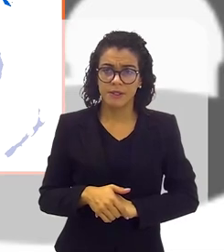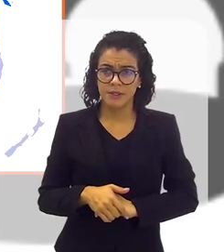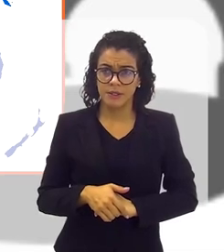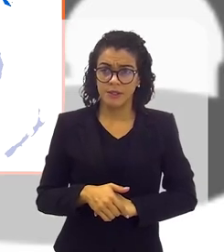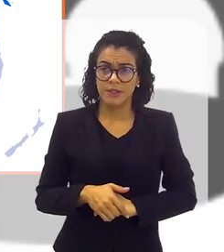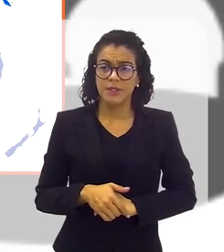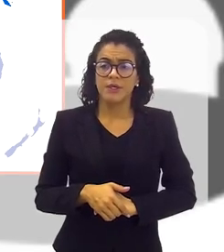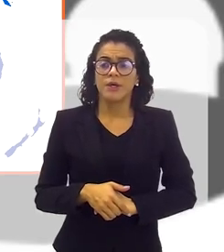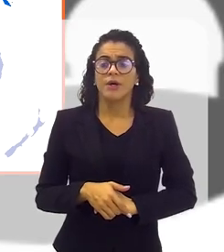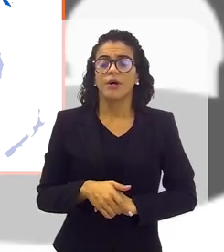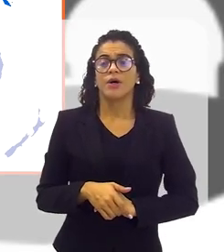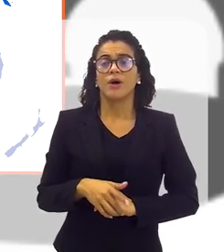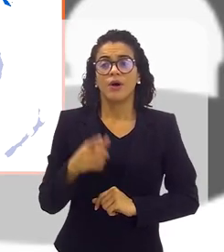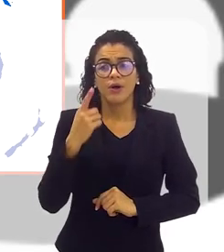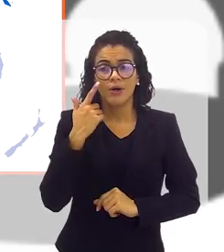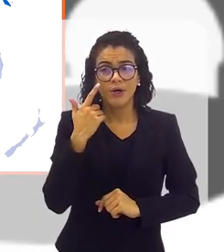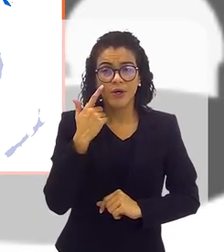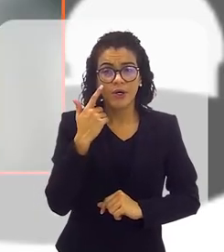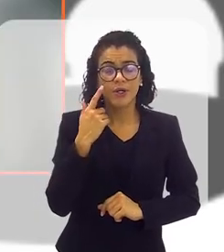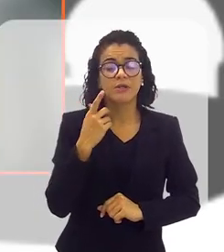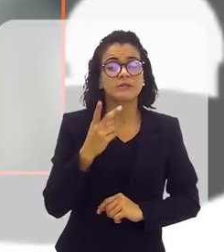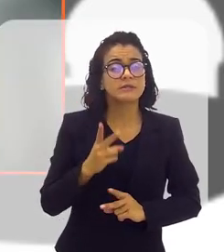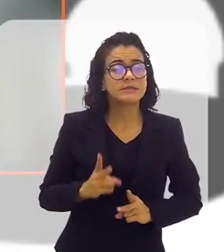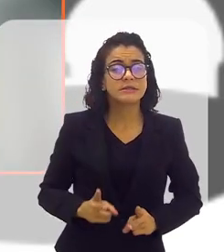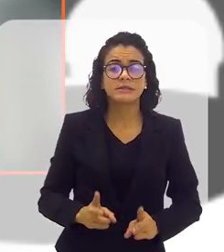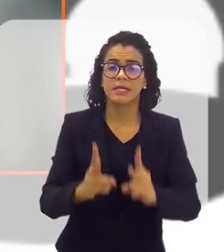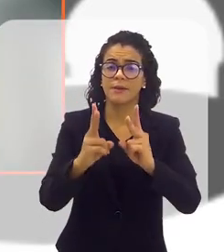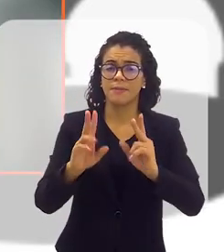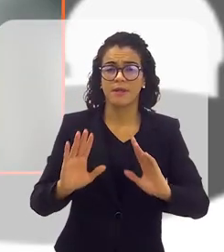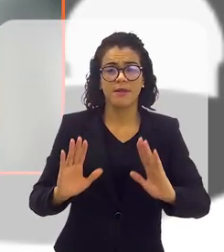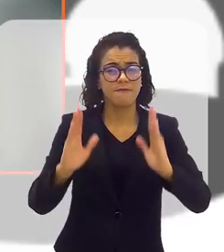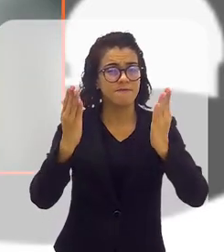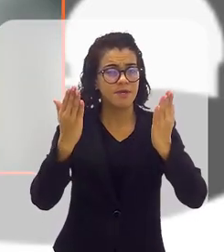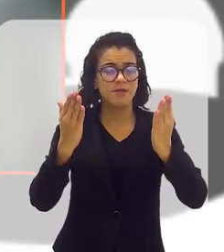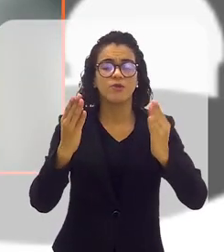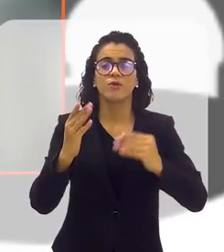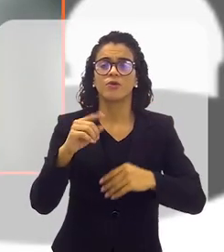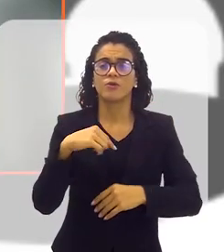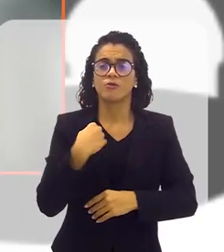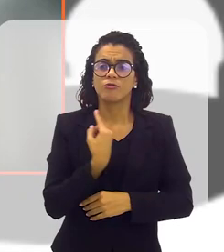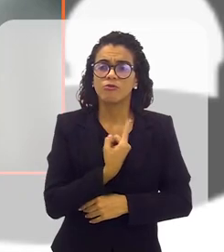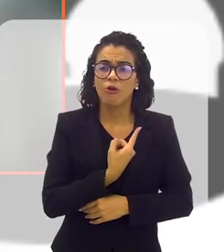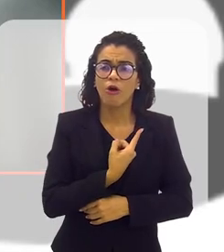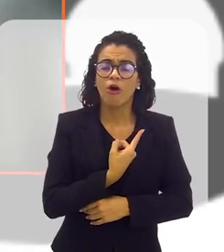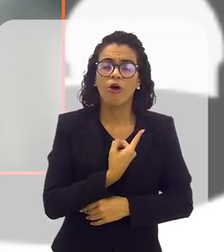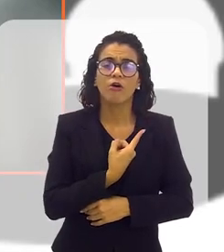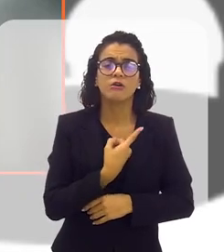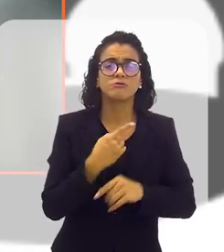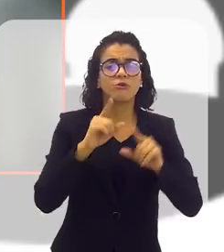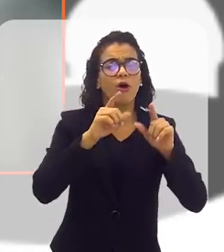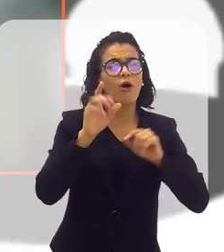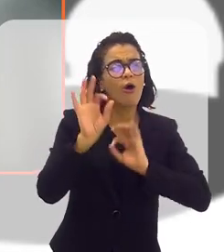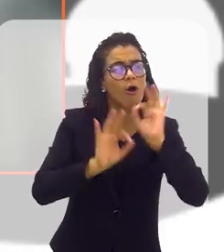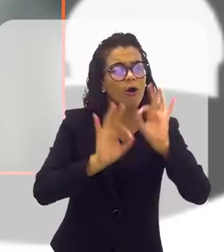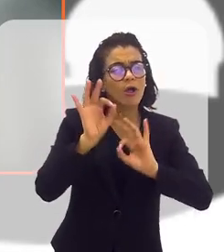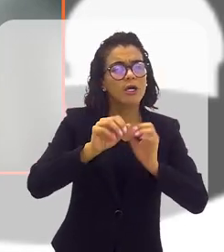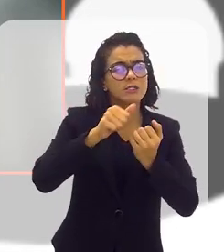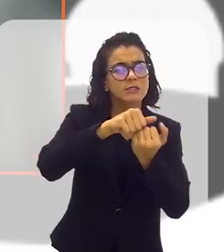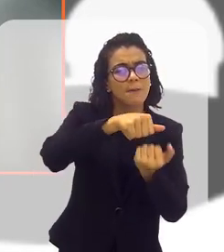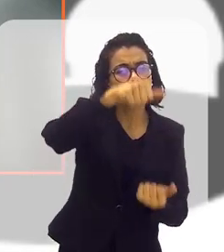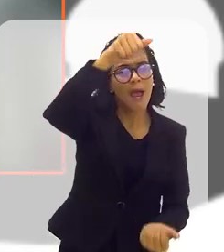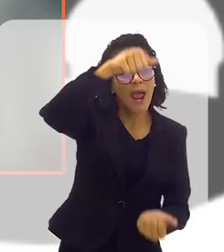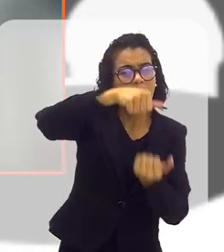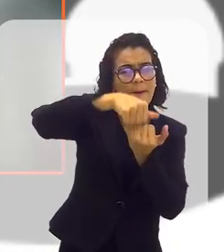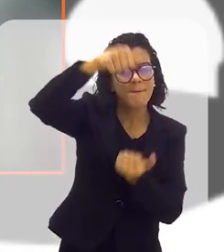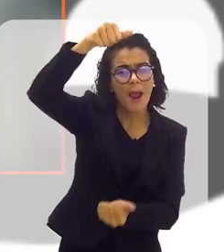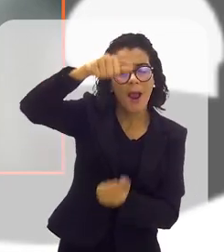entre elas? Olha, nós todos os eventos nós realizamos painéis, né,